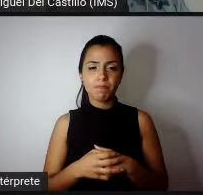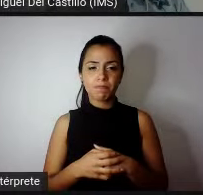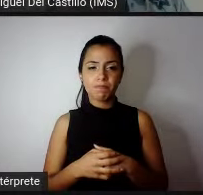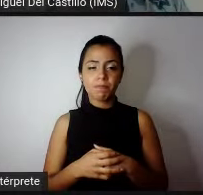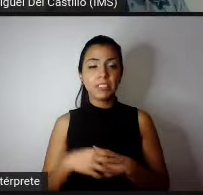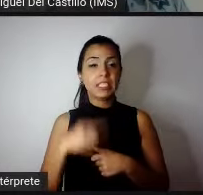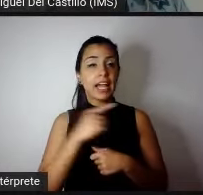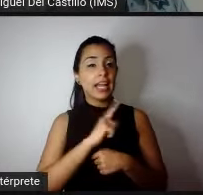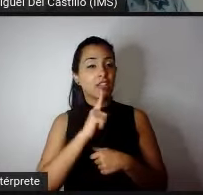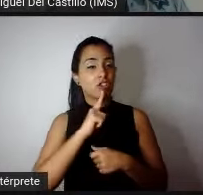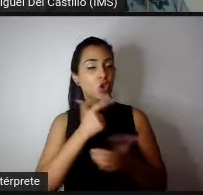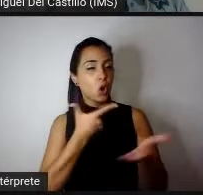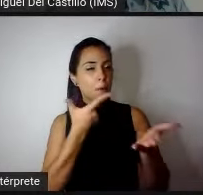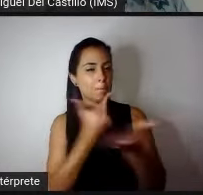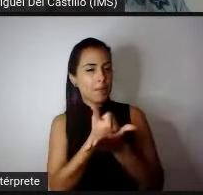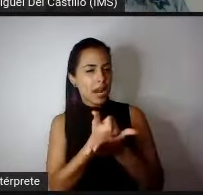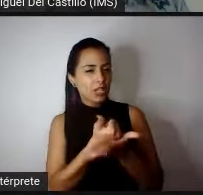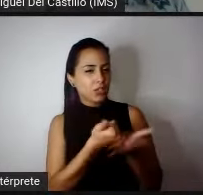Microscópios.